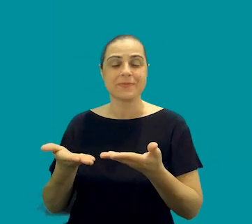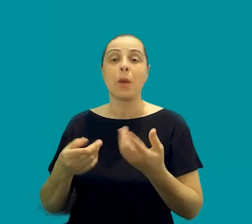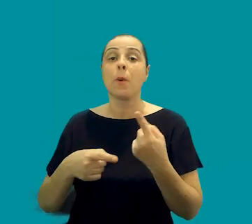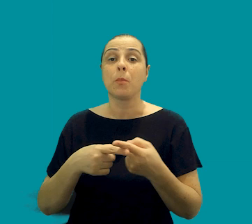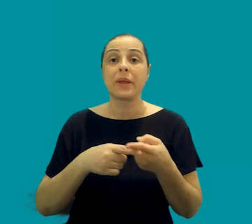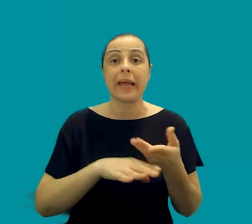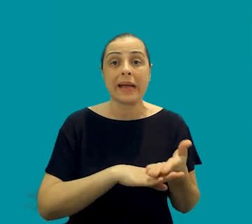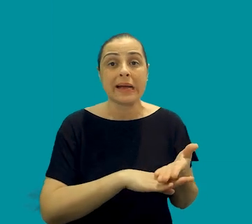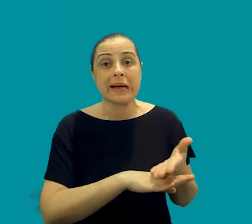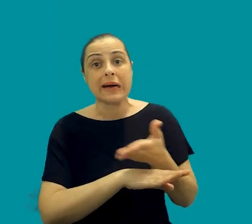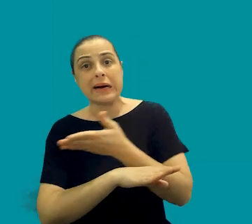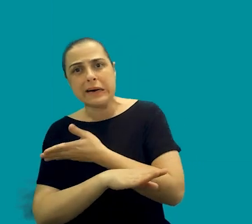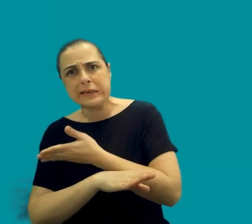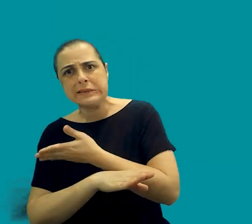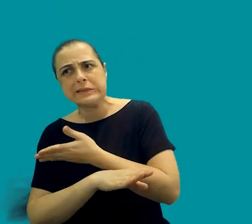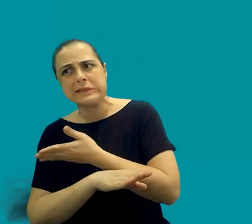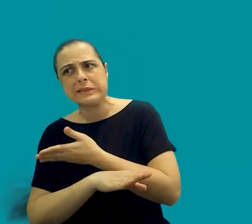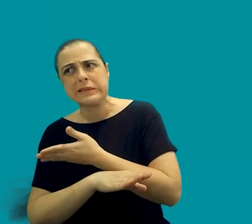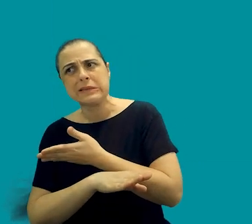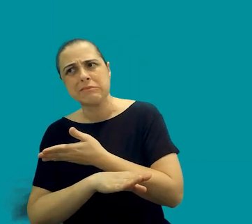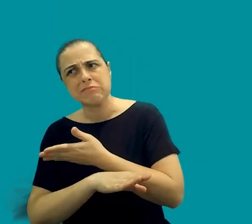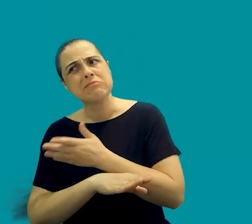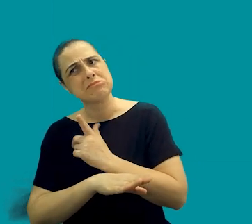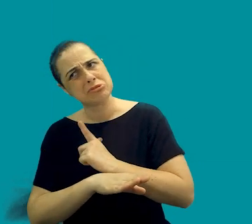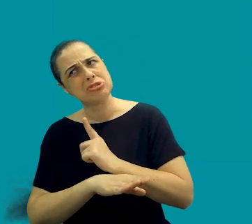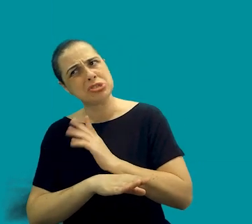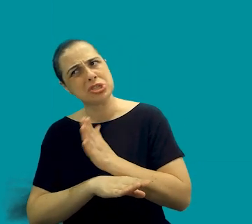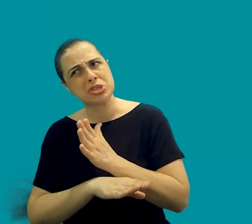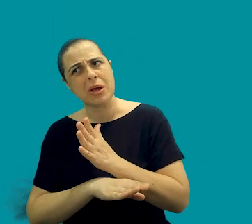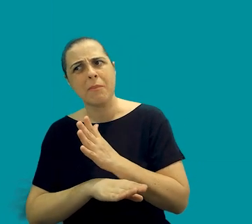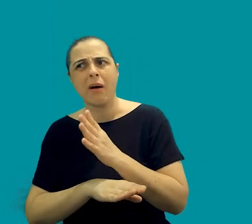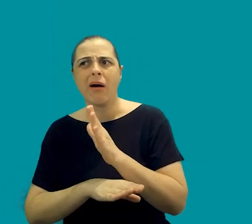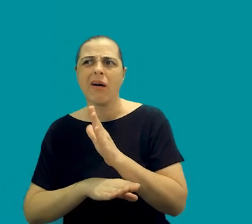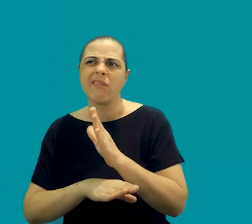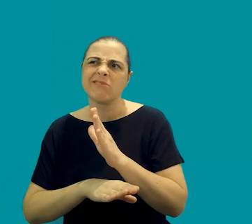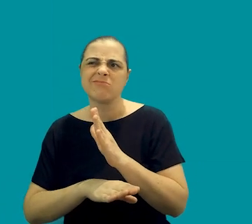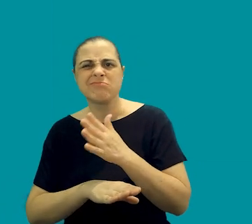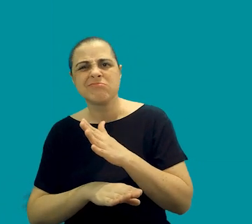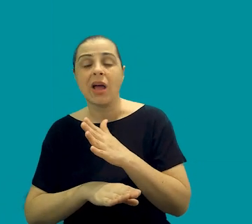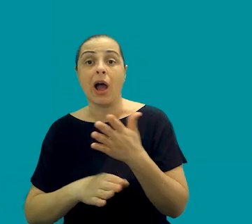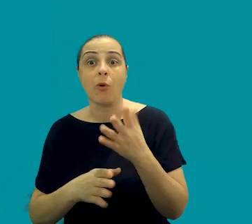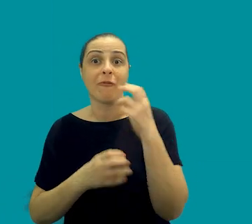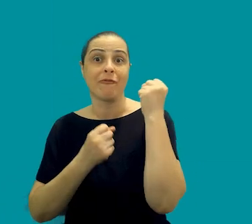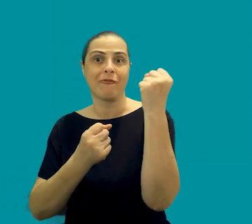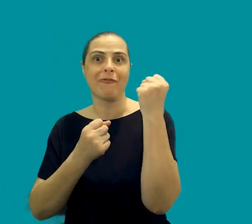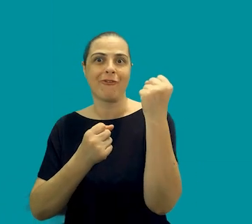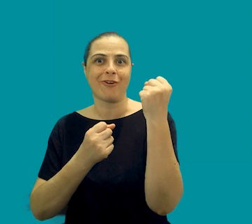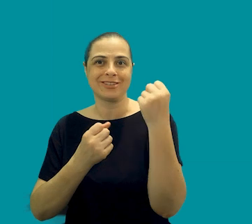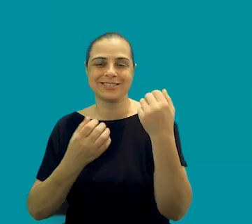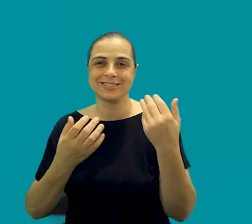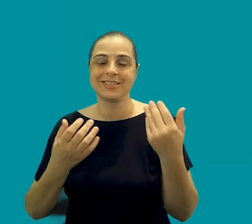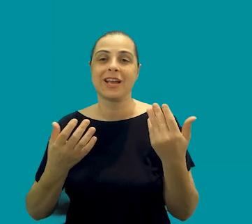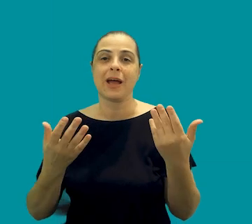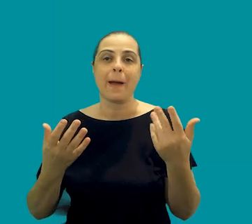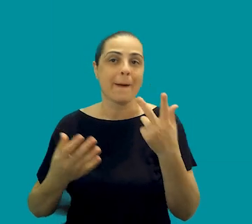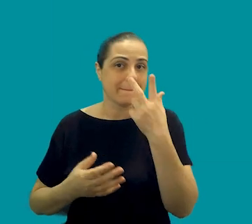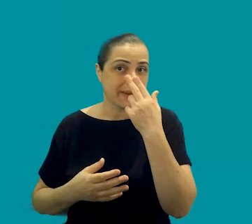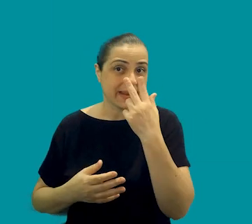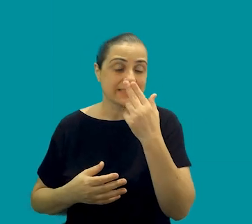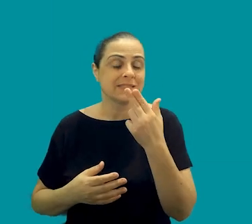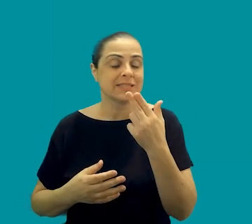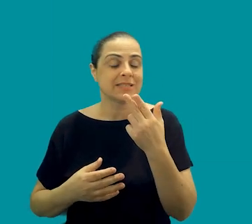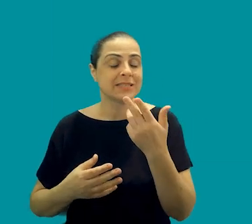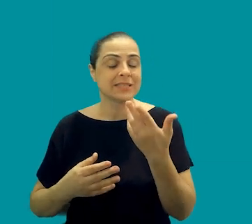SAICAS que a gente antes tinha, mas não era tão forte. Da mesma forma, um projeto do Lélio, que é do apadrinhamento. Se criou uma cultura